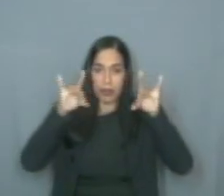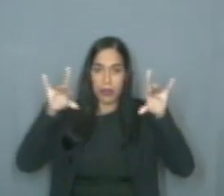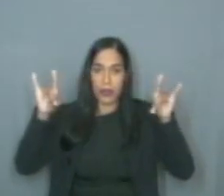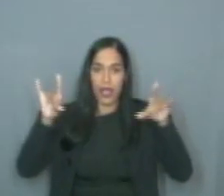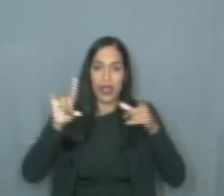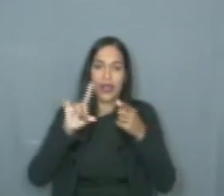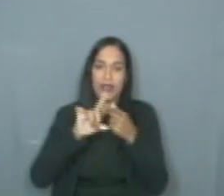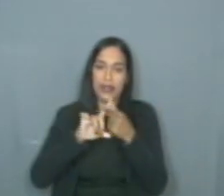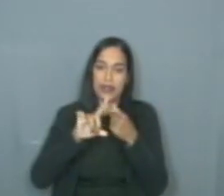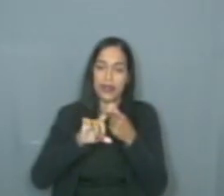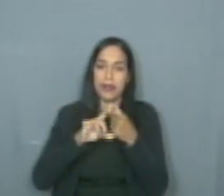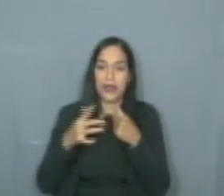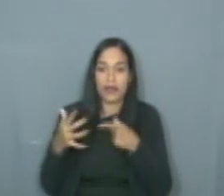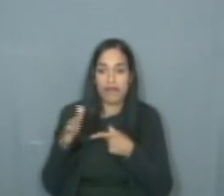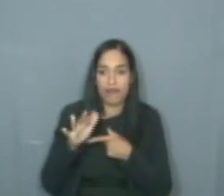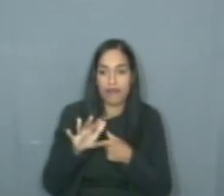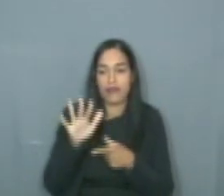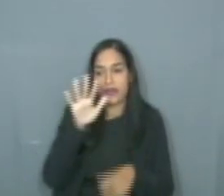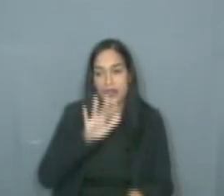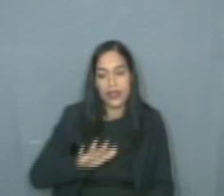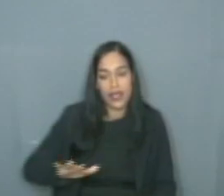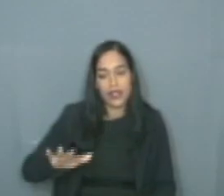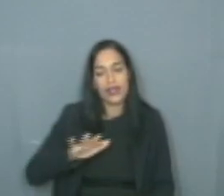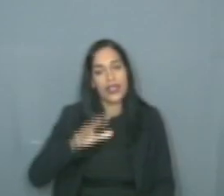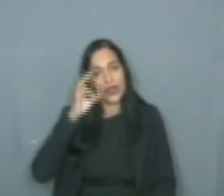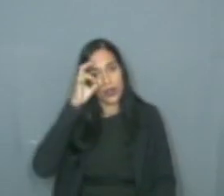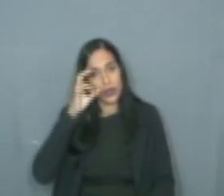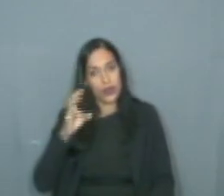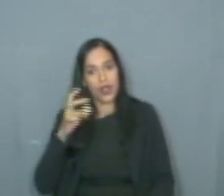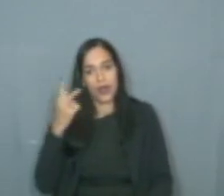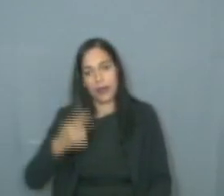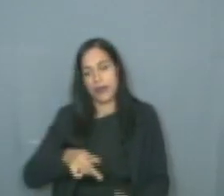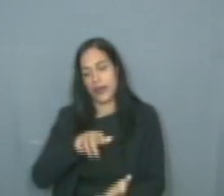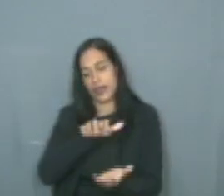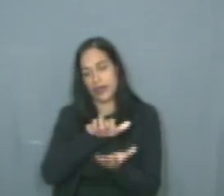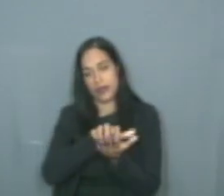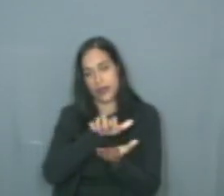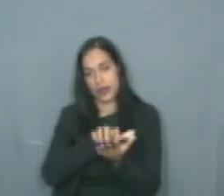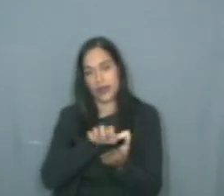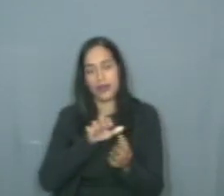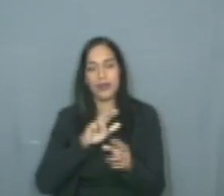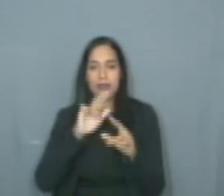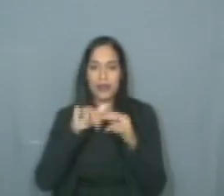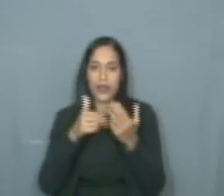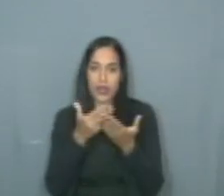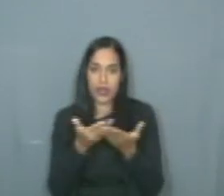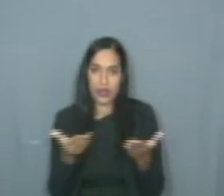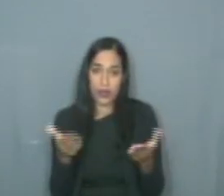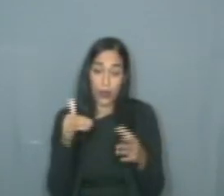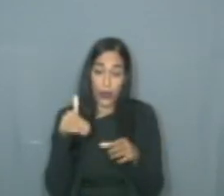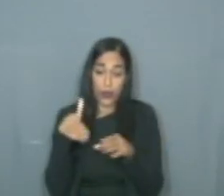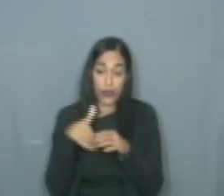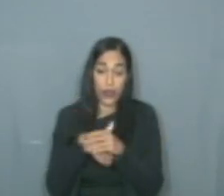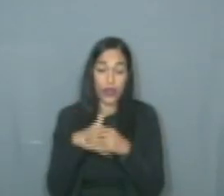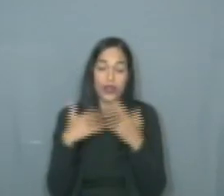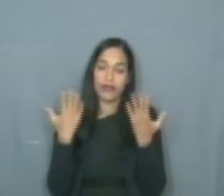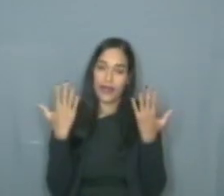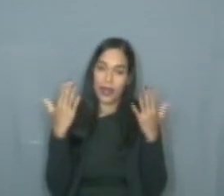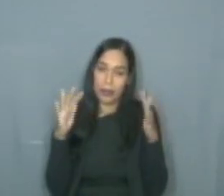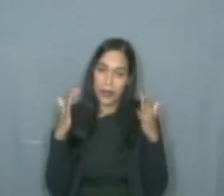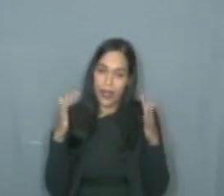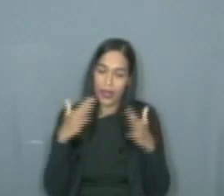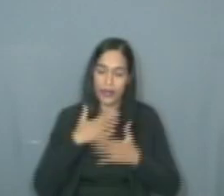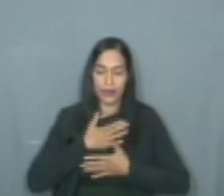da cena cultural pernambucana. Então, senhoras e senhores, um voto de aplauso para a minha